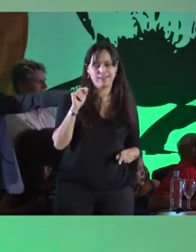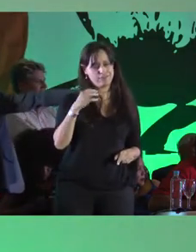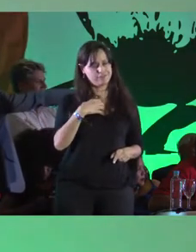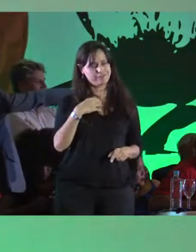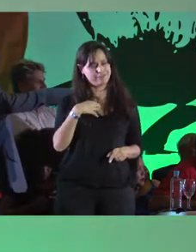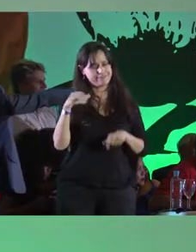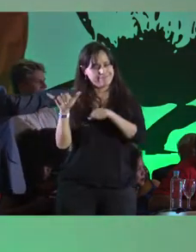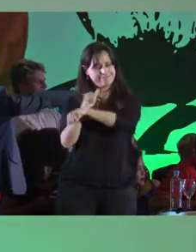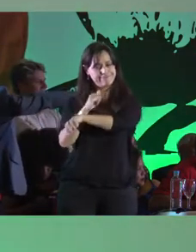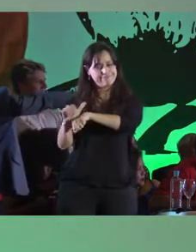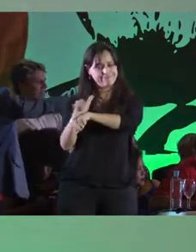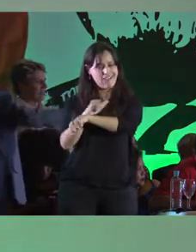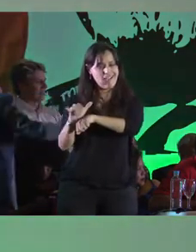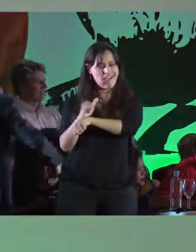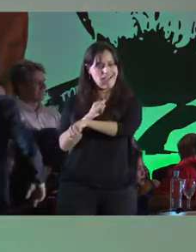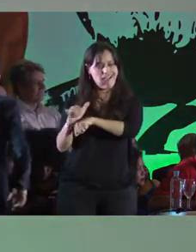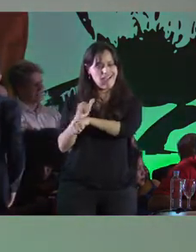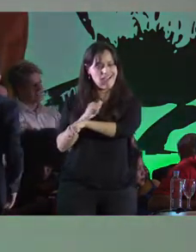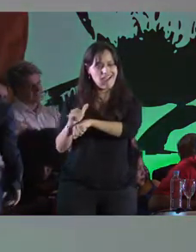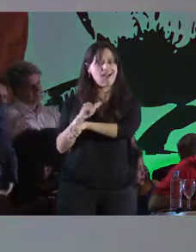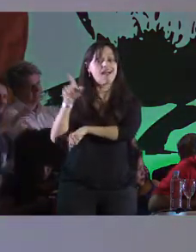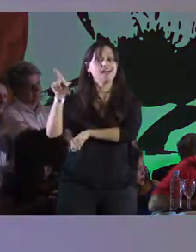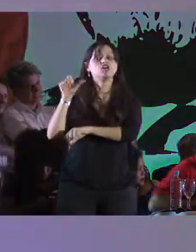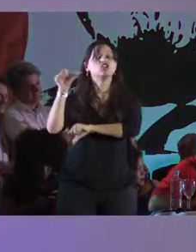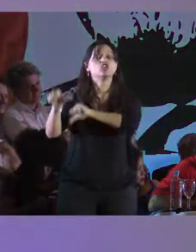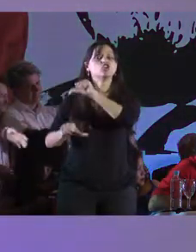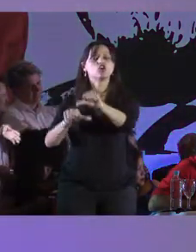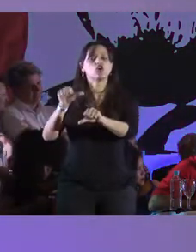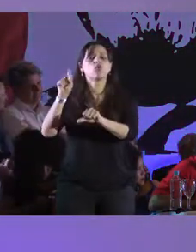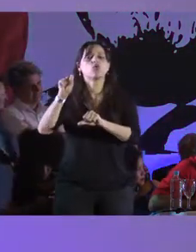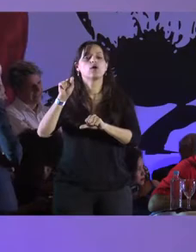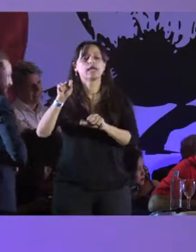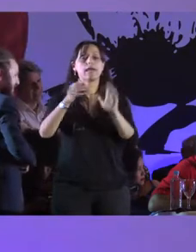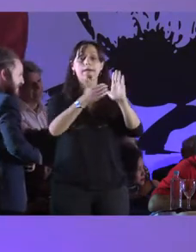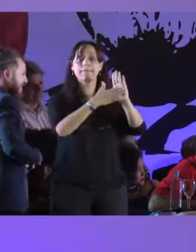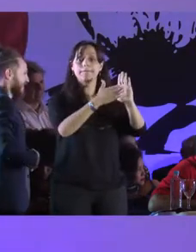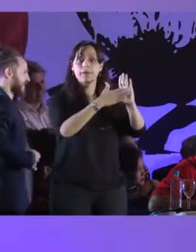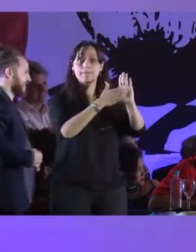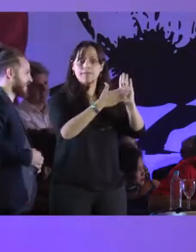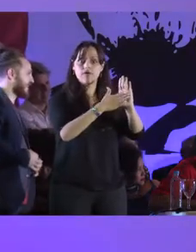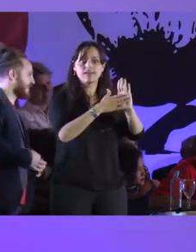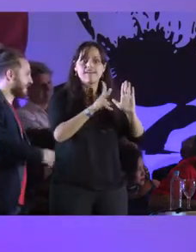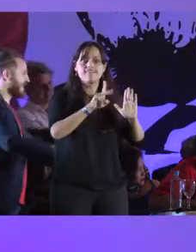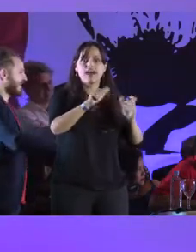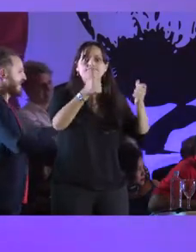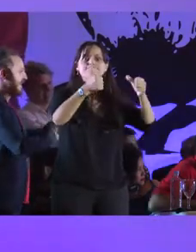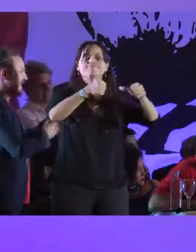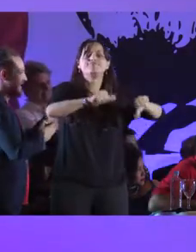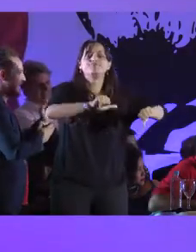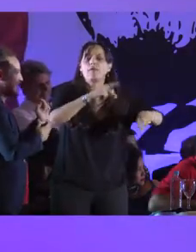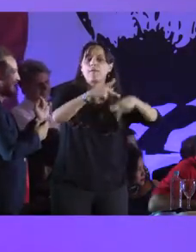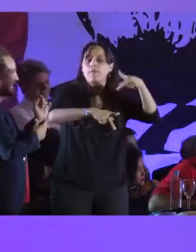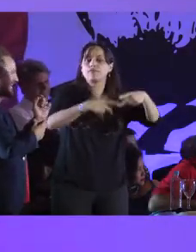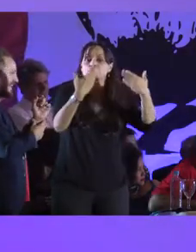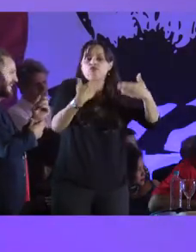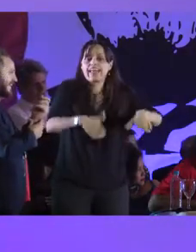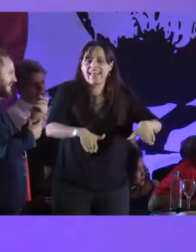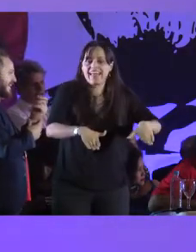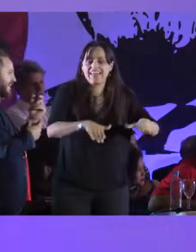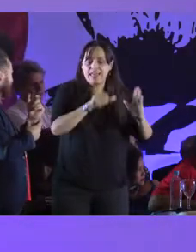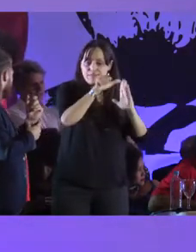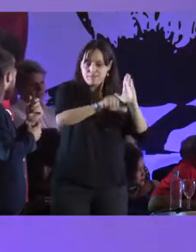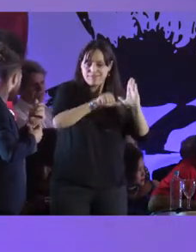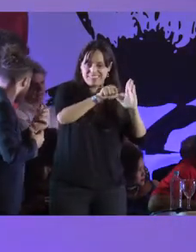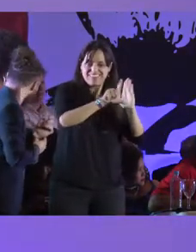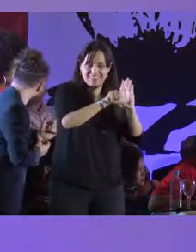trocou uma proposta que tinha 80% de reprovação do povo, que era a reforma da